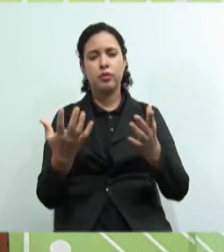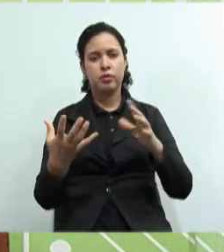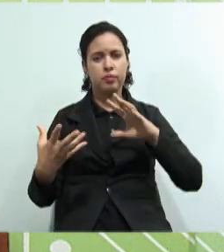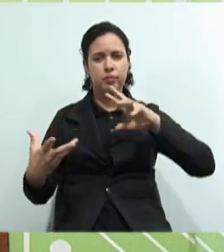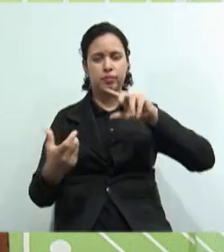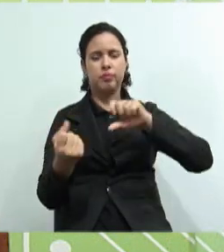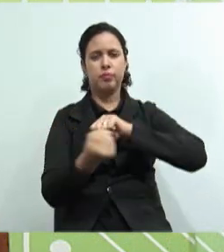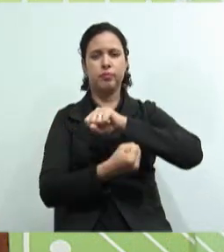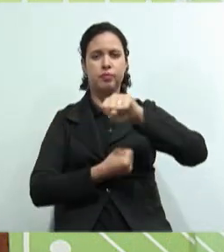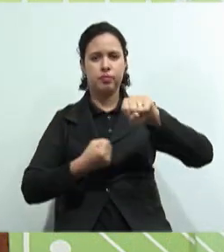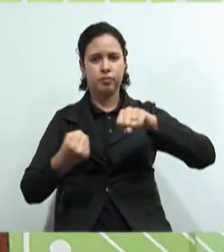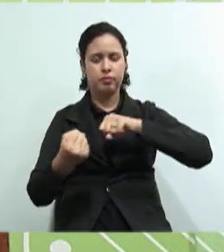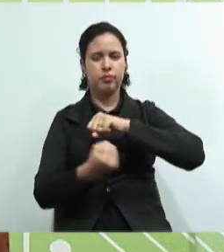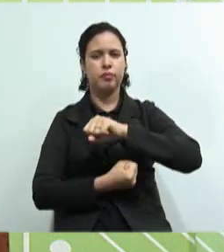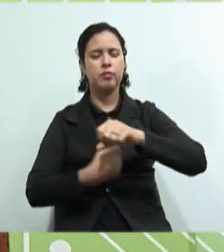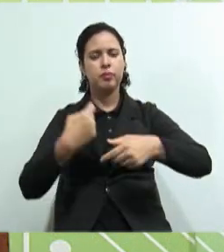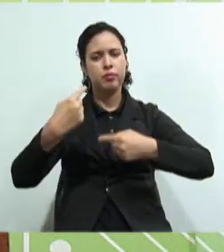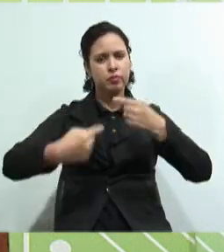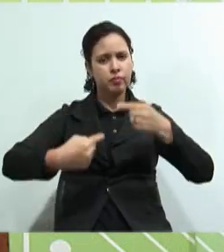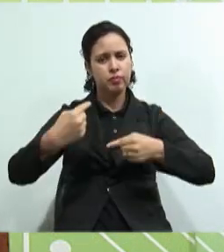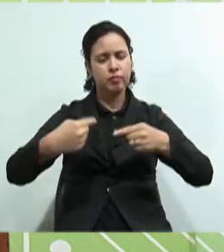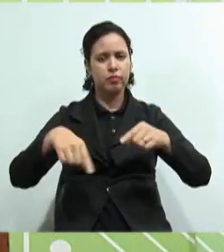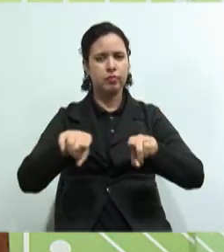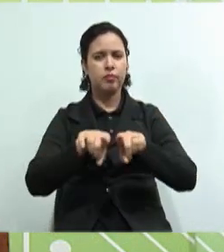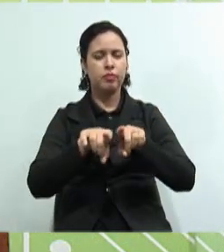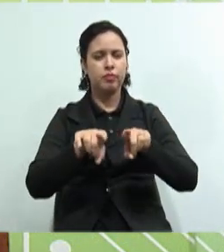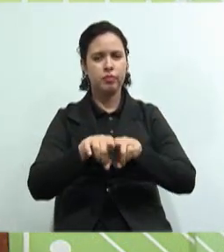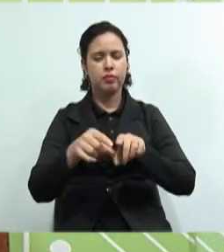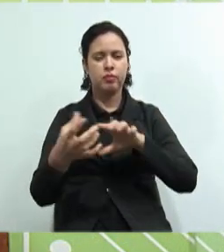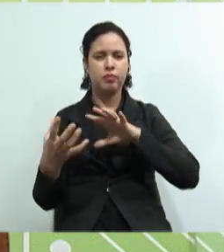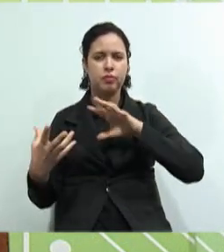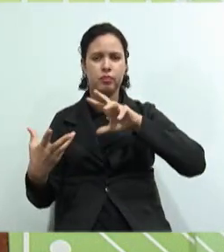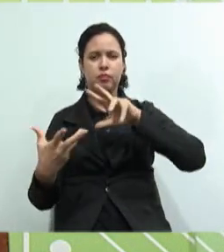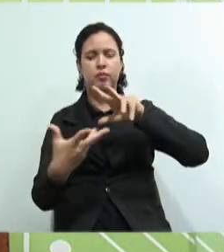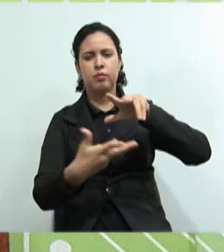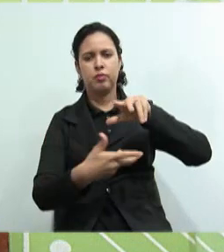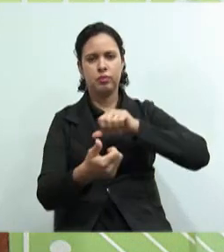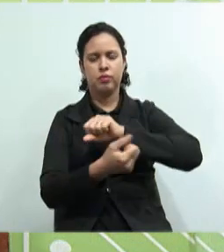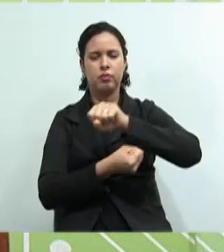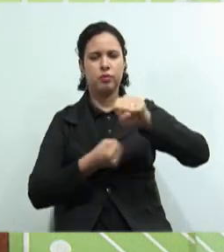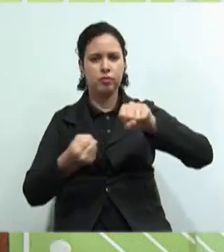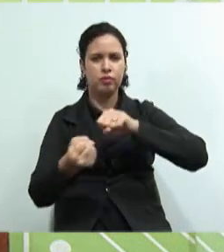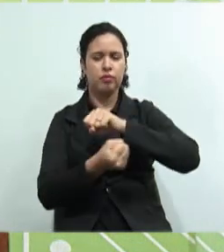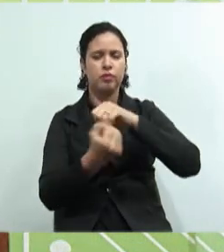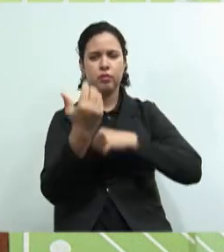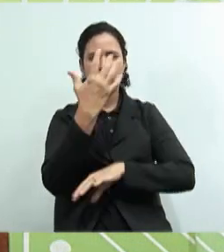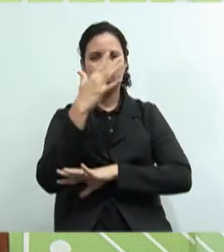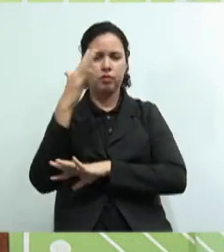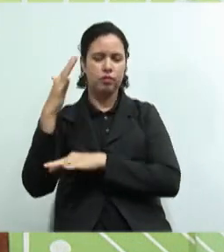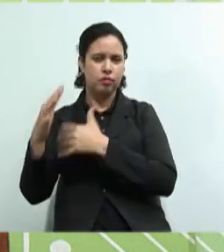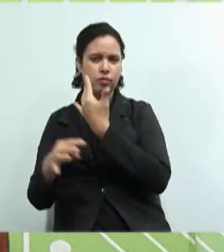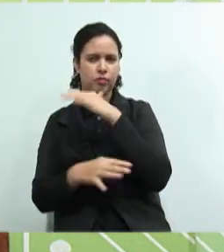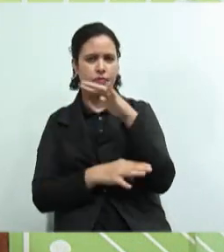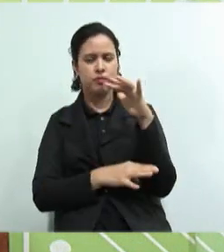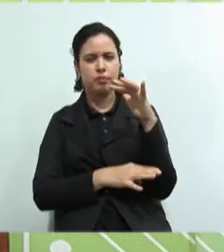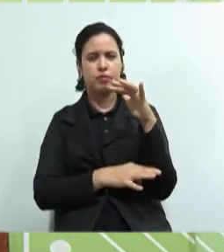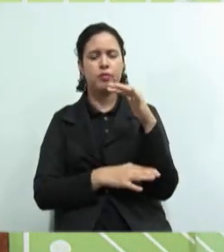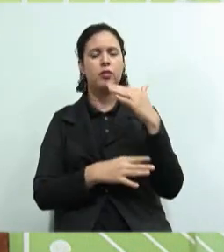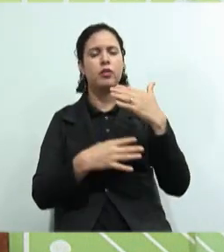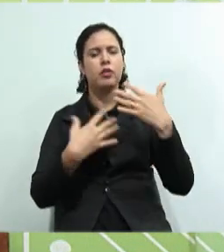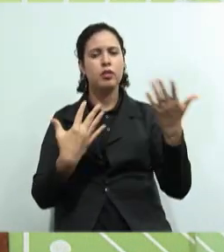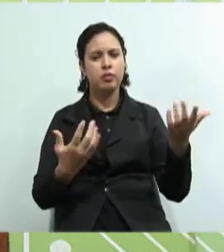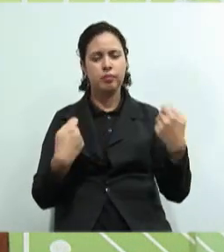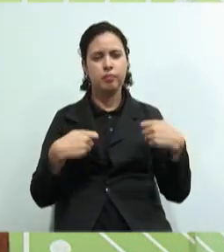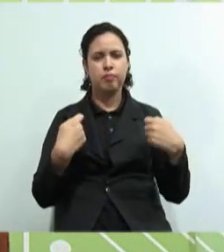sustentabilidade discute também a sustentabilidade ambiental. Não existe como fazer esse debate e não pensar como a gente